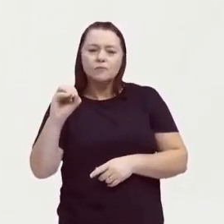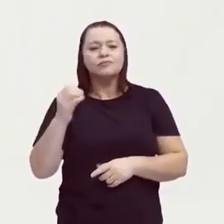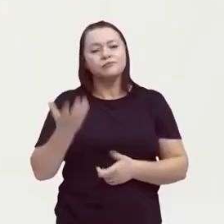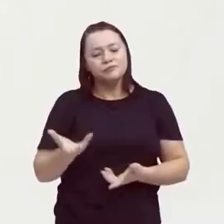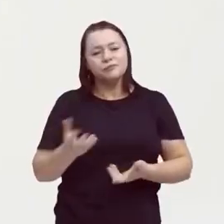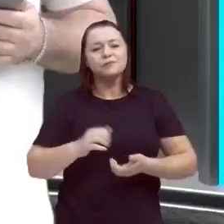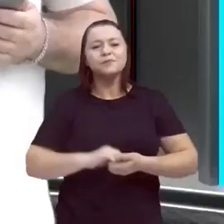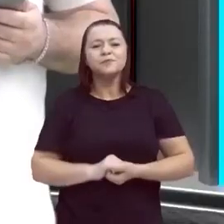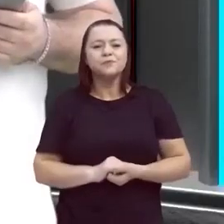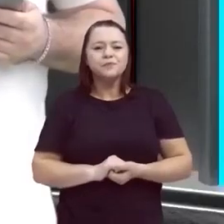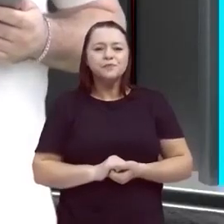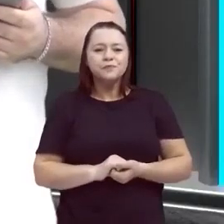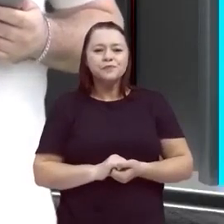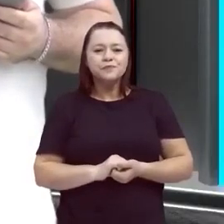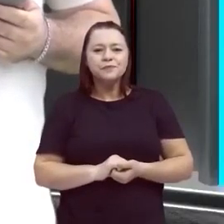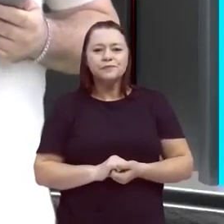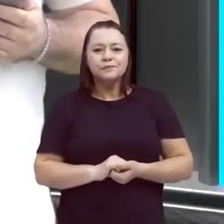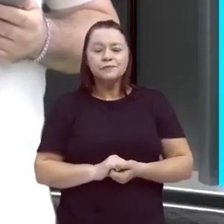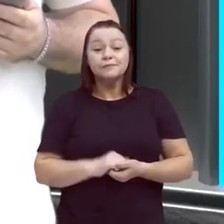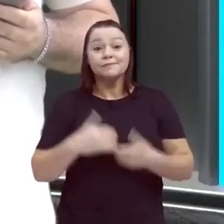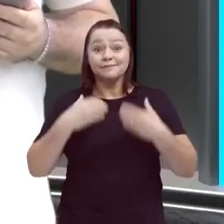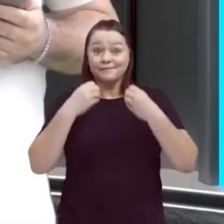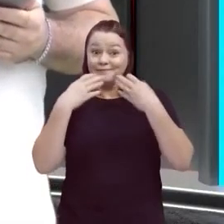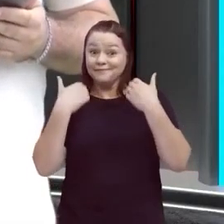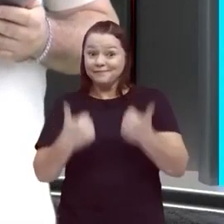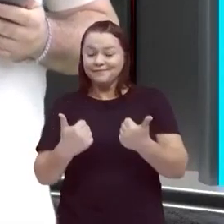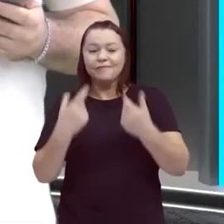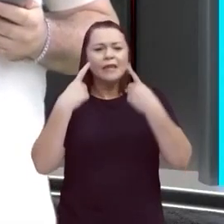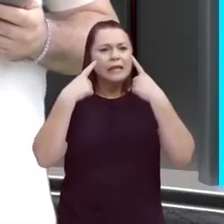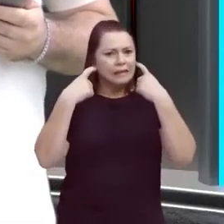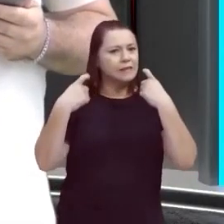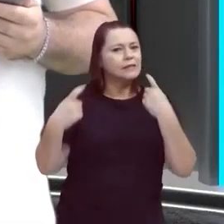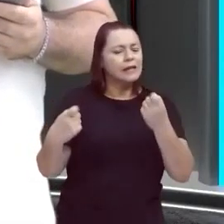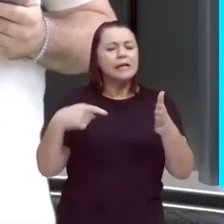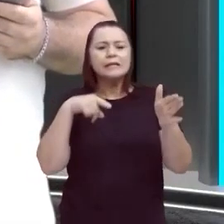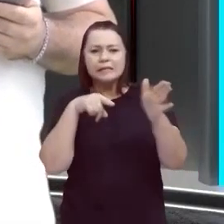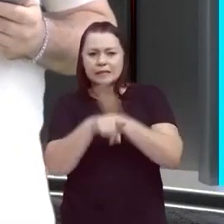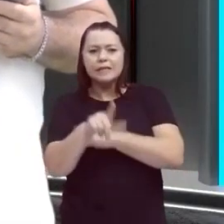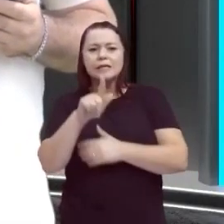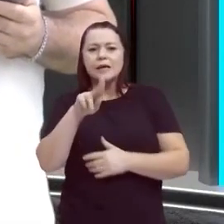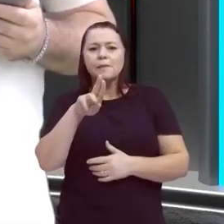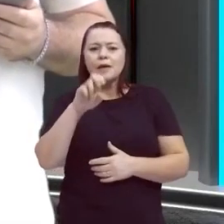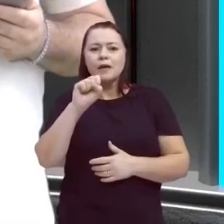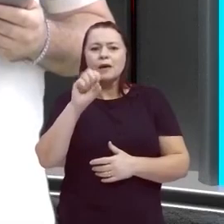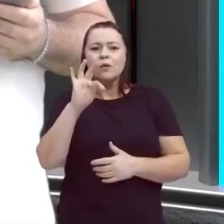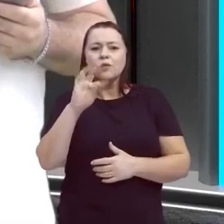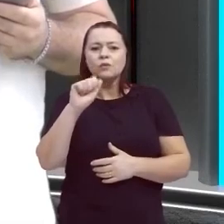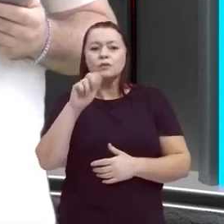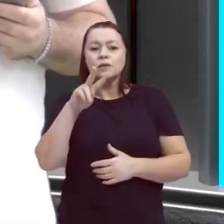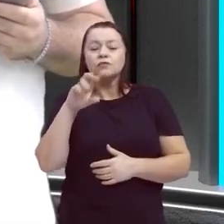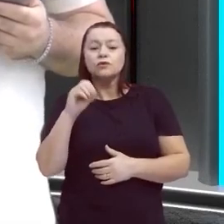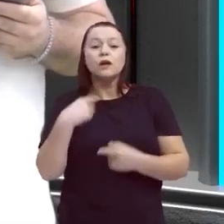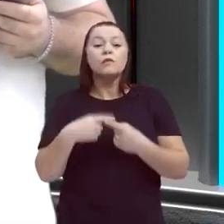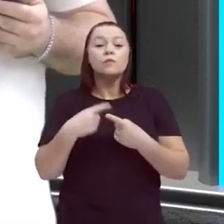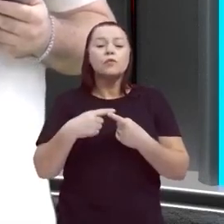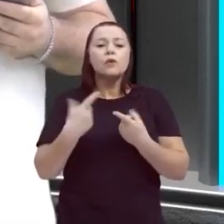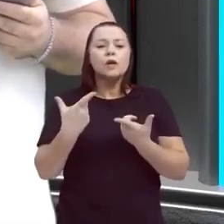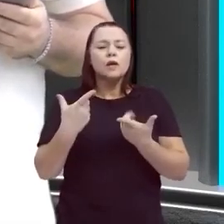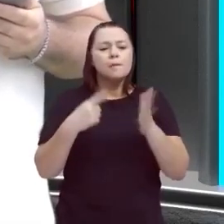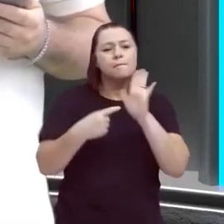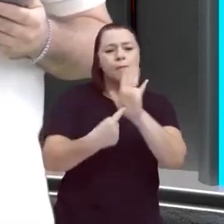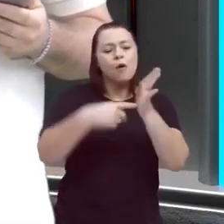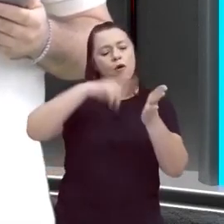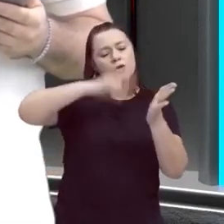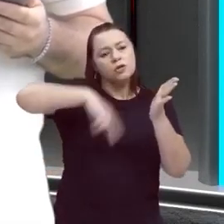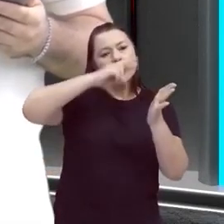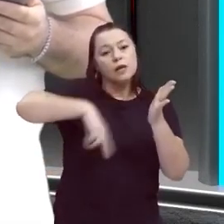comigo. Bom, interessante essa pergunta do Gustavo, porque trabalha com leitura de mapas. Isso mesmo. Nos mapas nós podemos ter